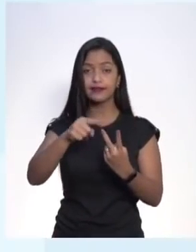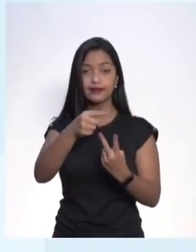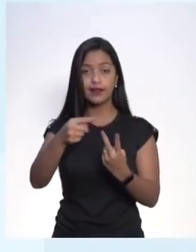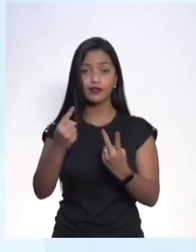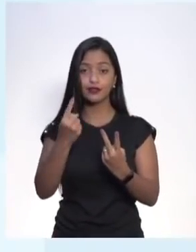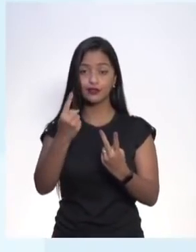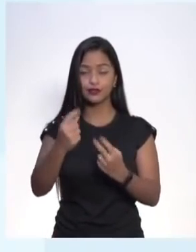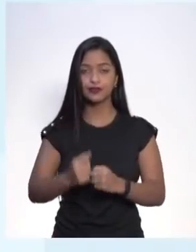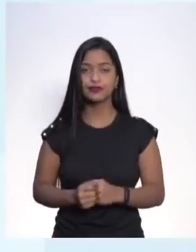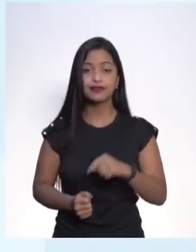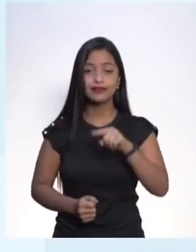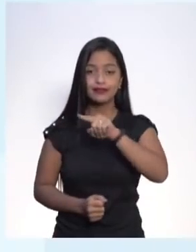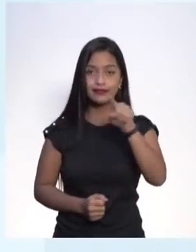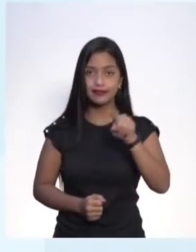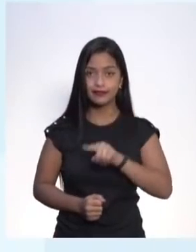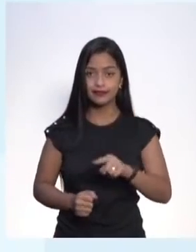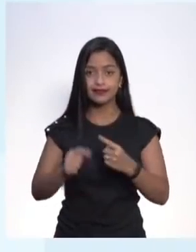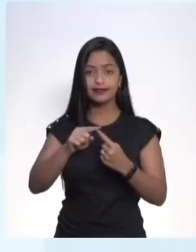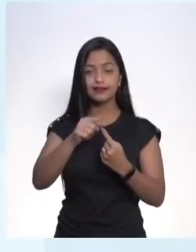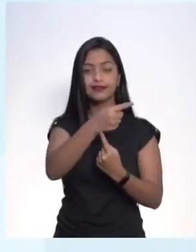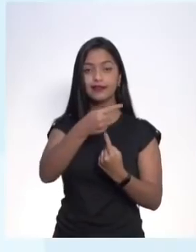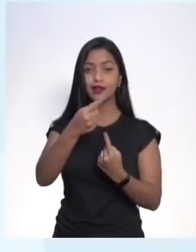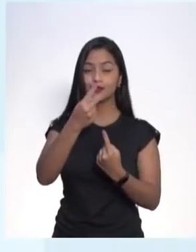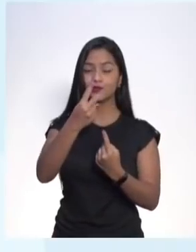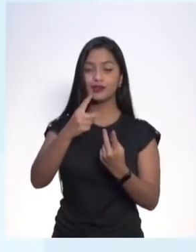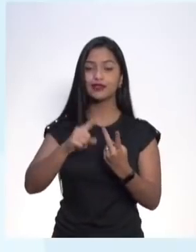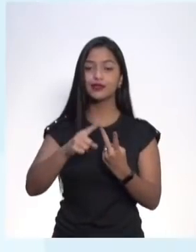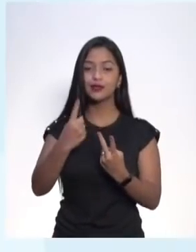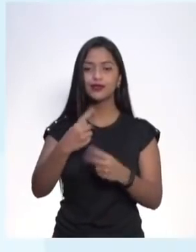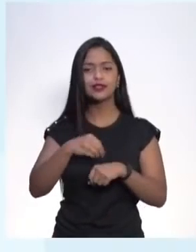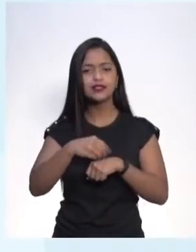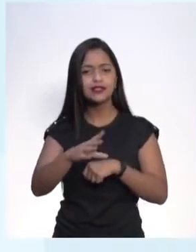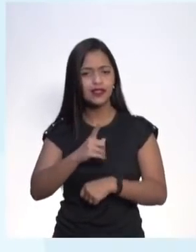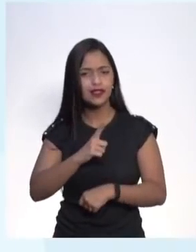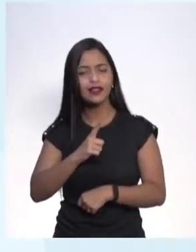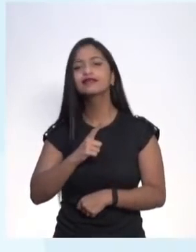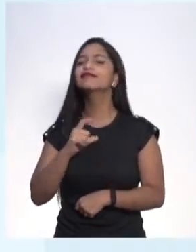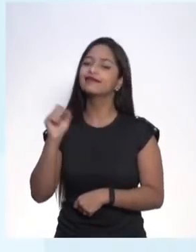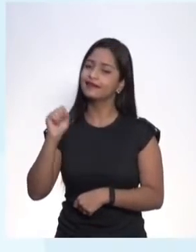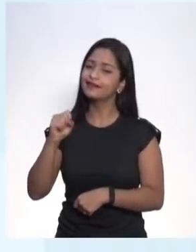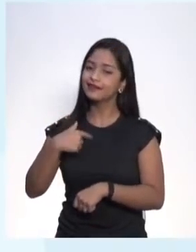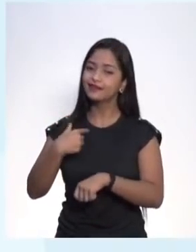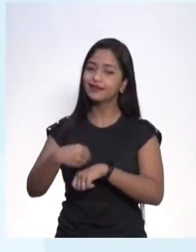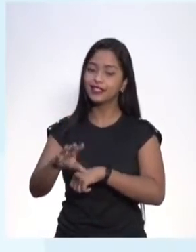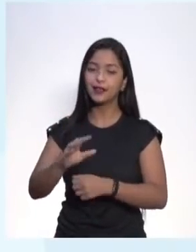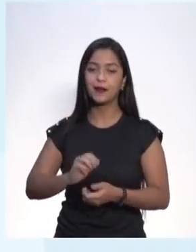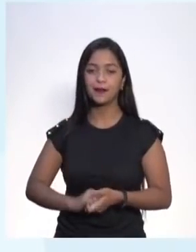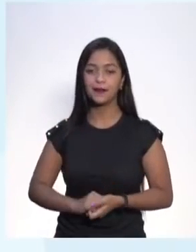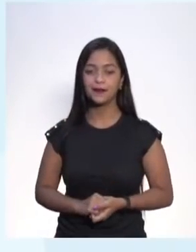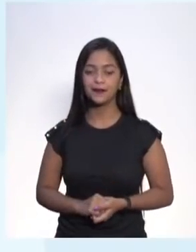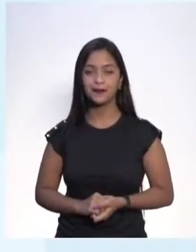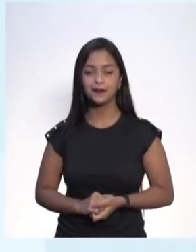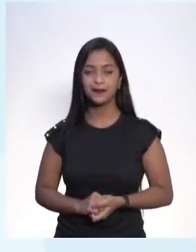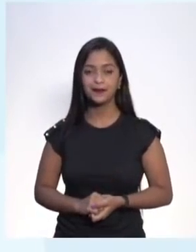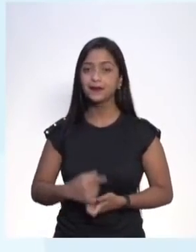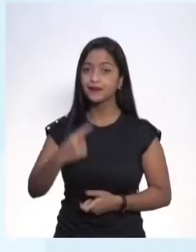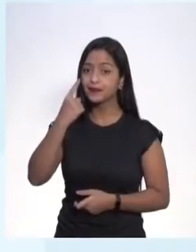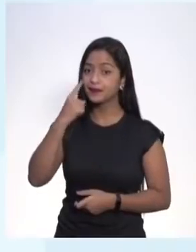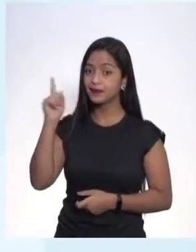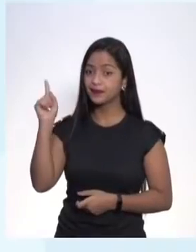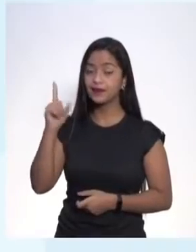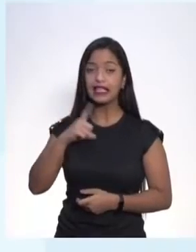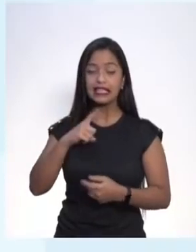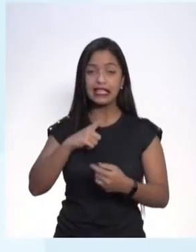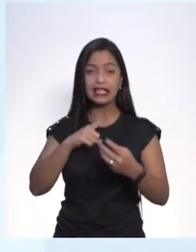z, menos 2 e 1. Tem uma dica aí para essa, Ana? Eu tenho. Bom, como tem 3